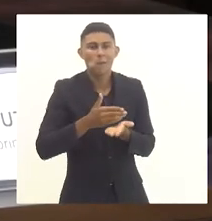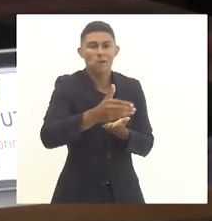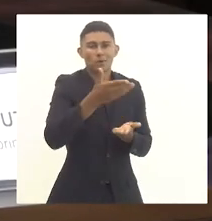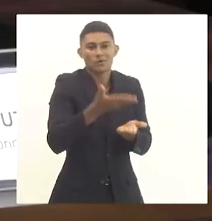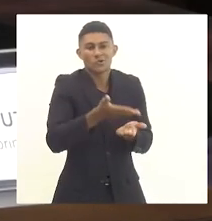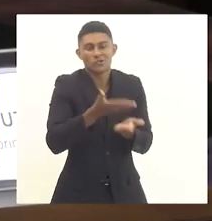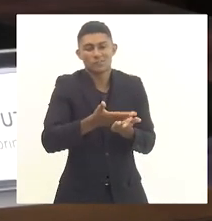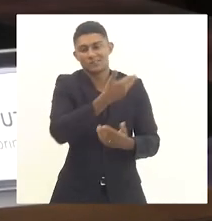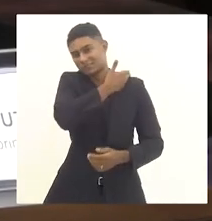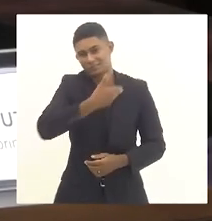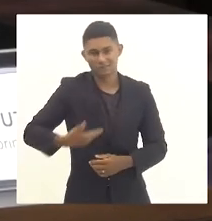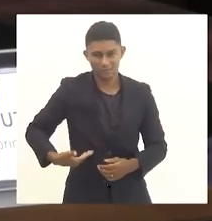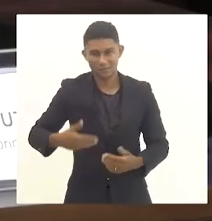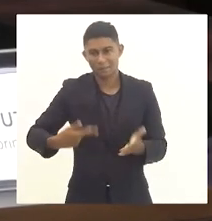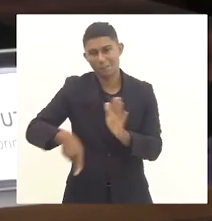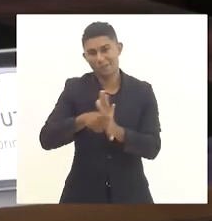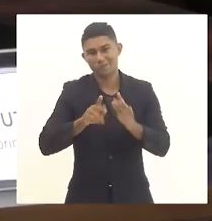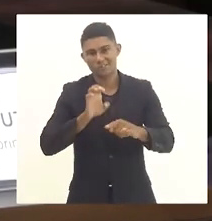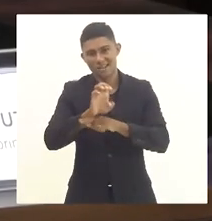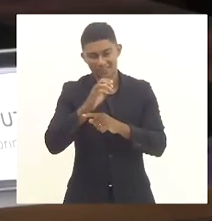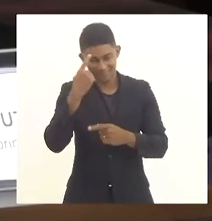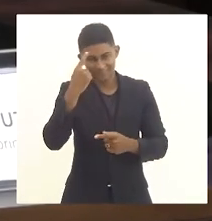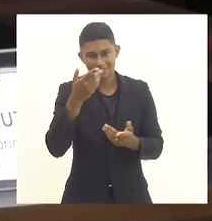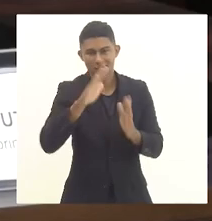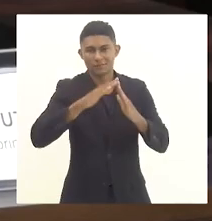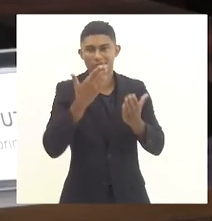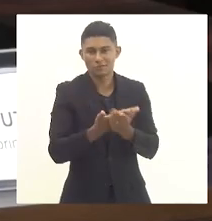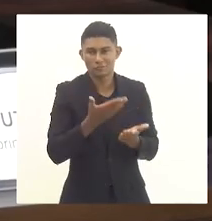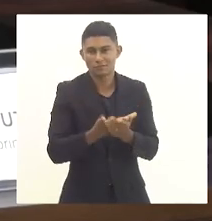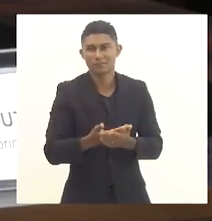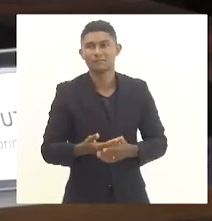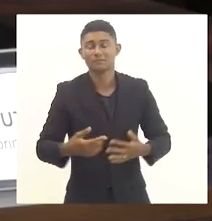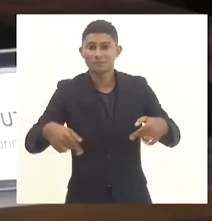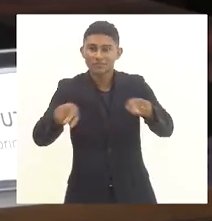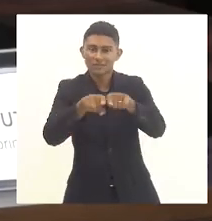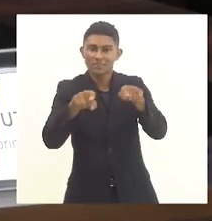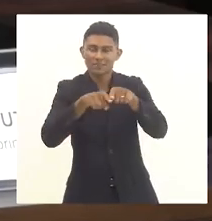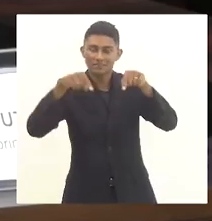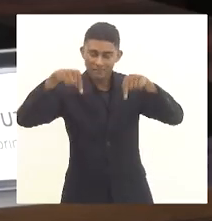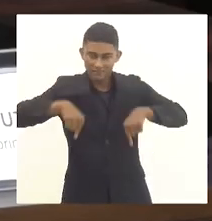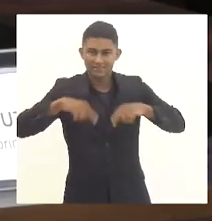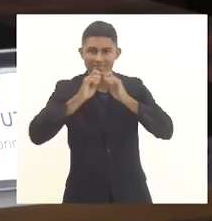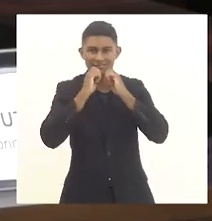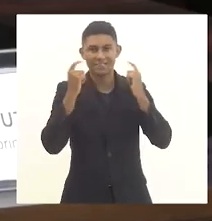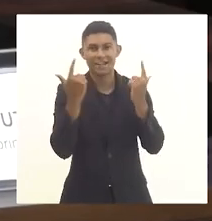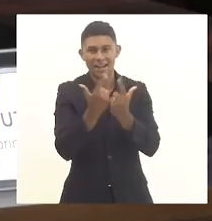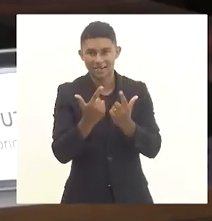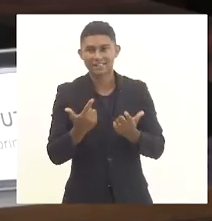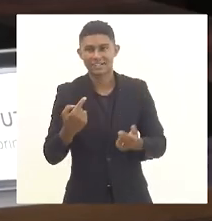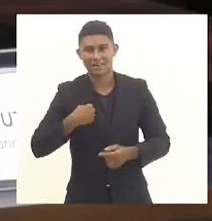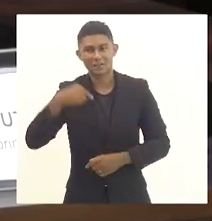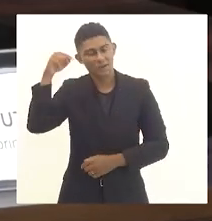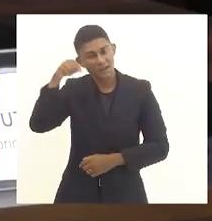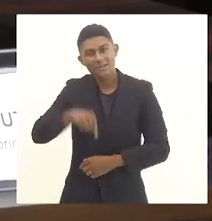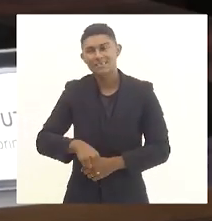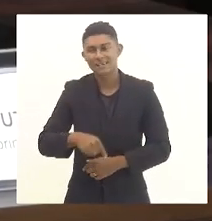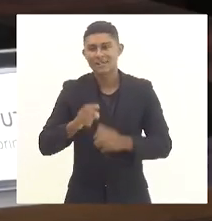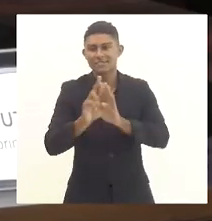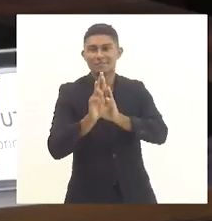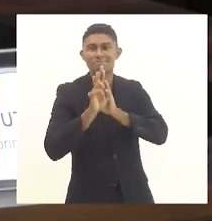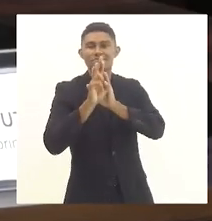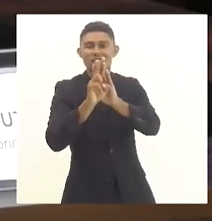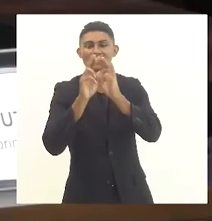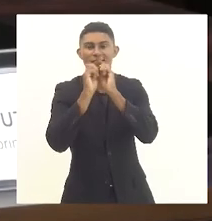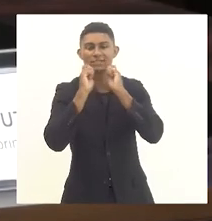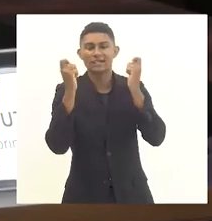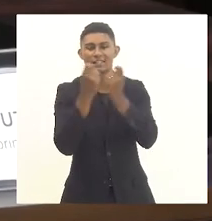do ensino público desse Estado, e filho dessa casa também, filho desse Estado, e com muito orgulho estou aqui hoje representando a Associação Nacional